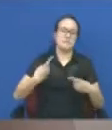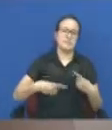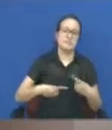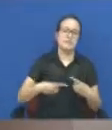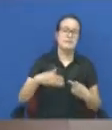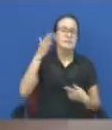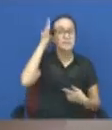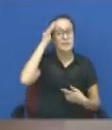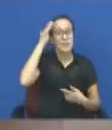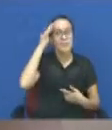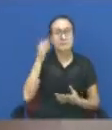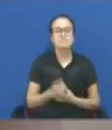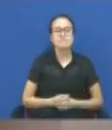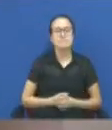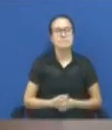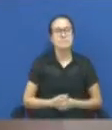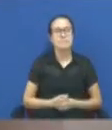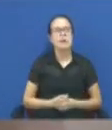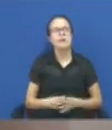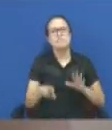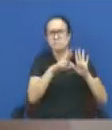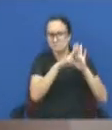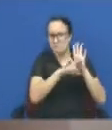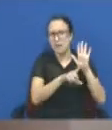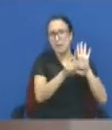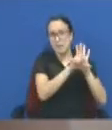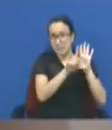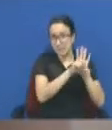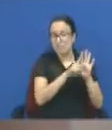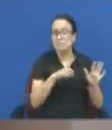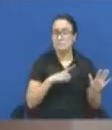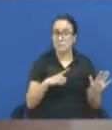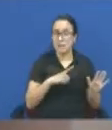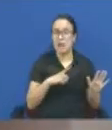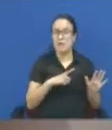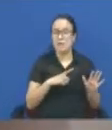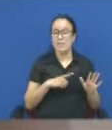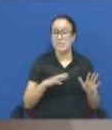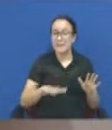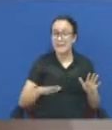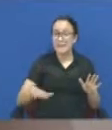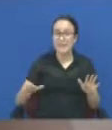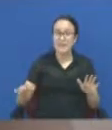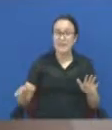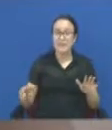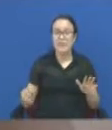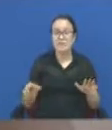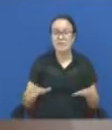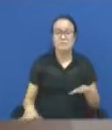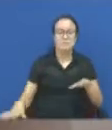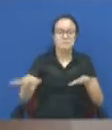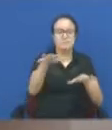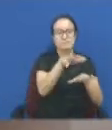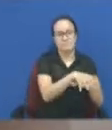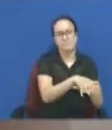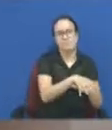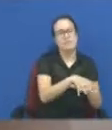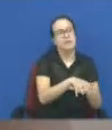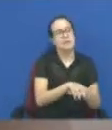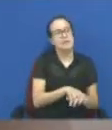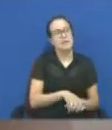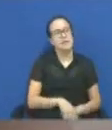Existem políticas públicas a serem feitas para que essa criança seja inserida no mundo do